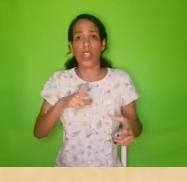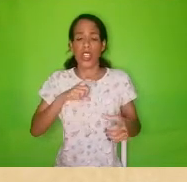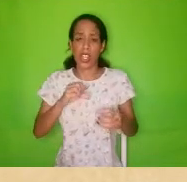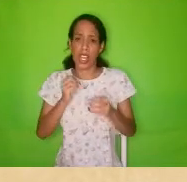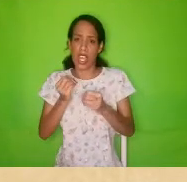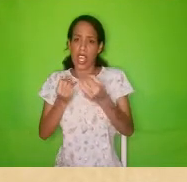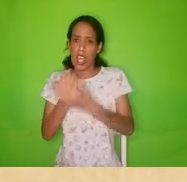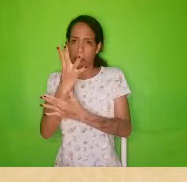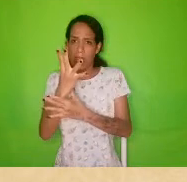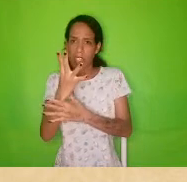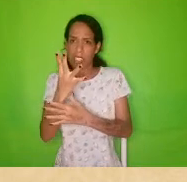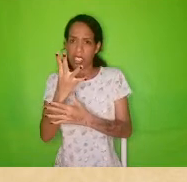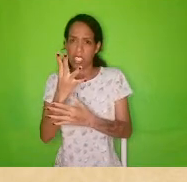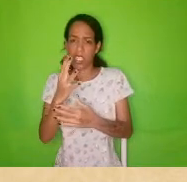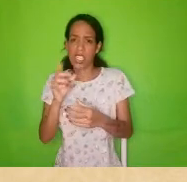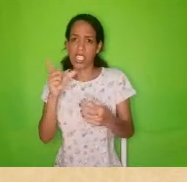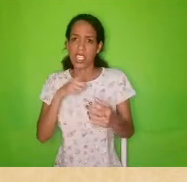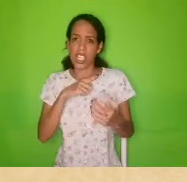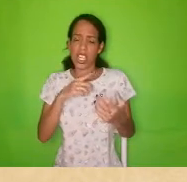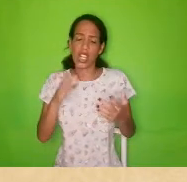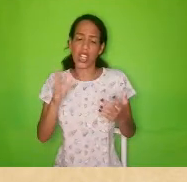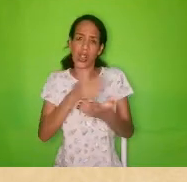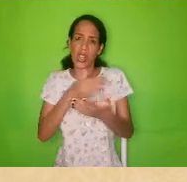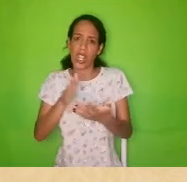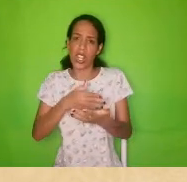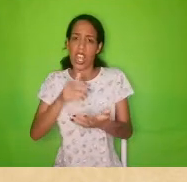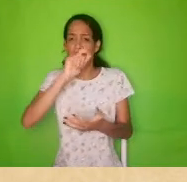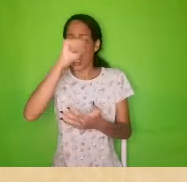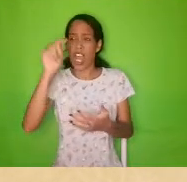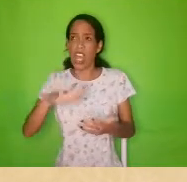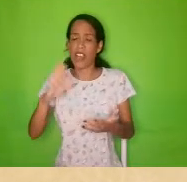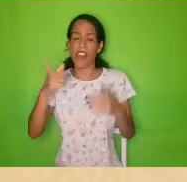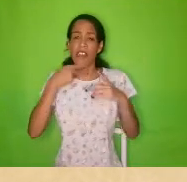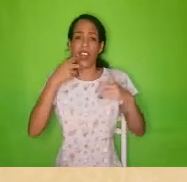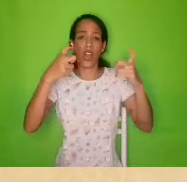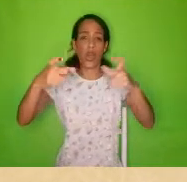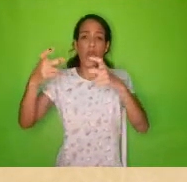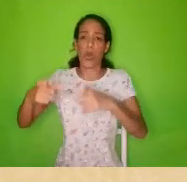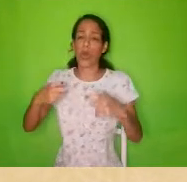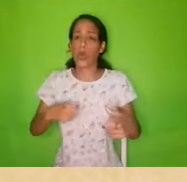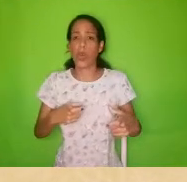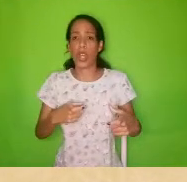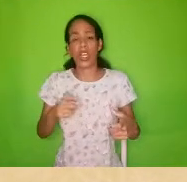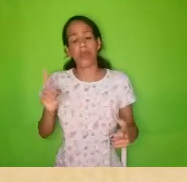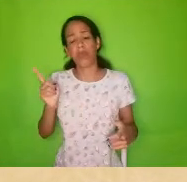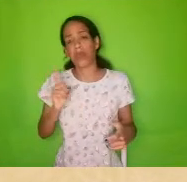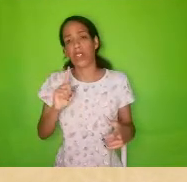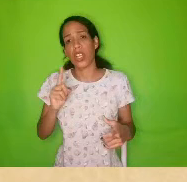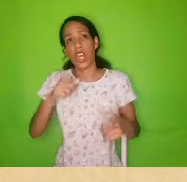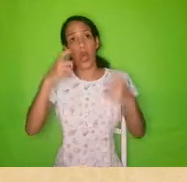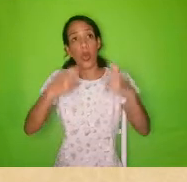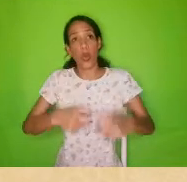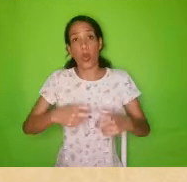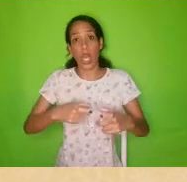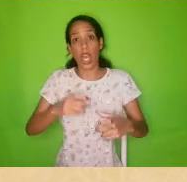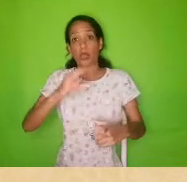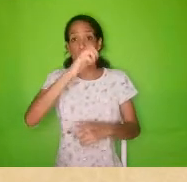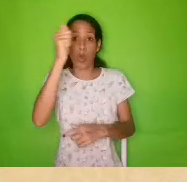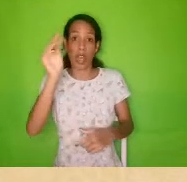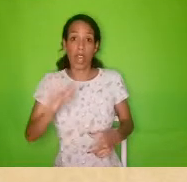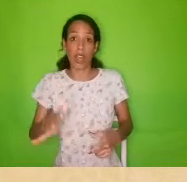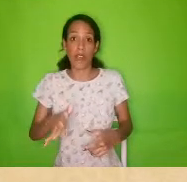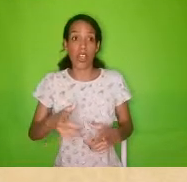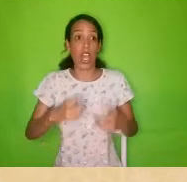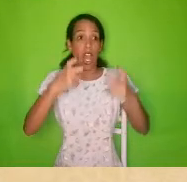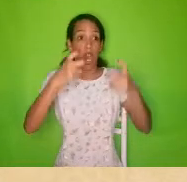didáticos, a África tem aparecido no noticiário como um lugar. Né? O lugar do africano, o lugar do negro. A